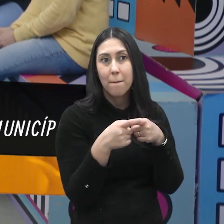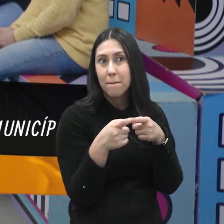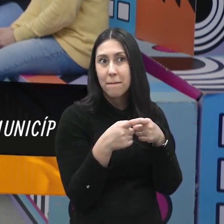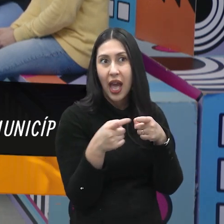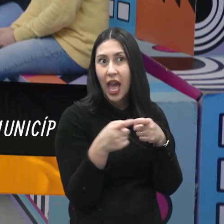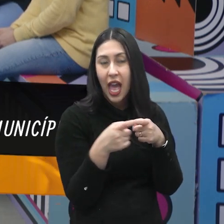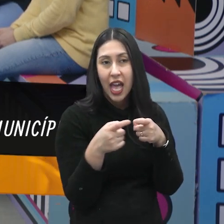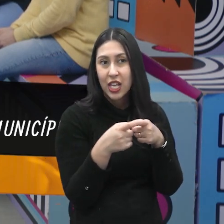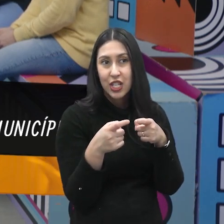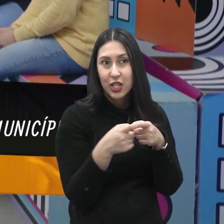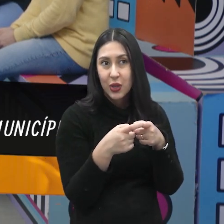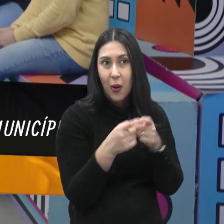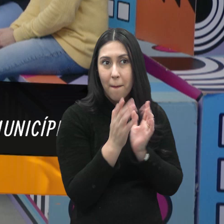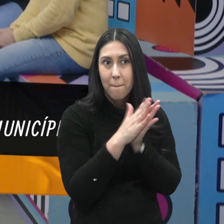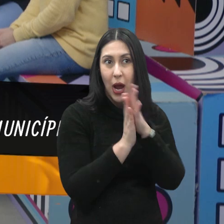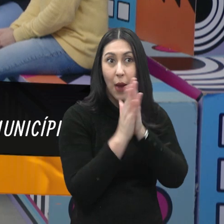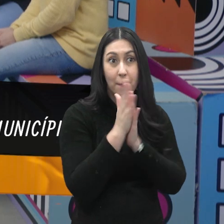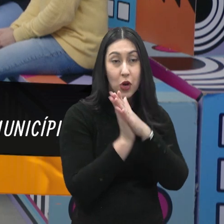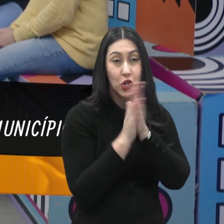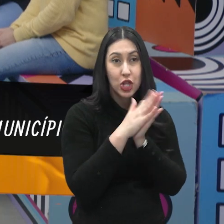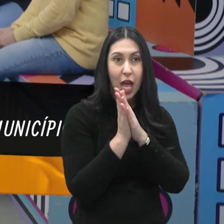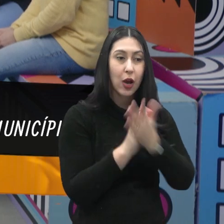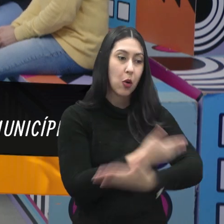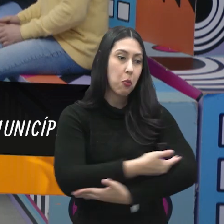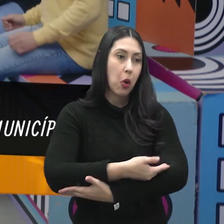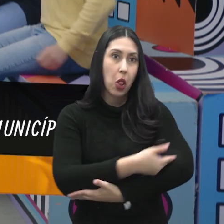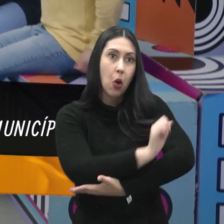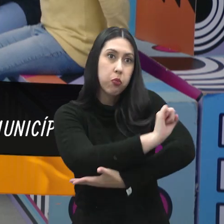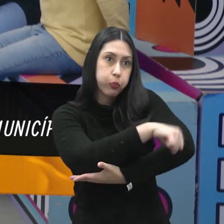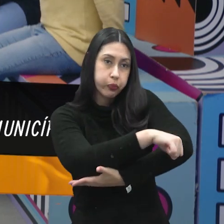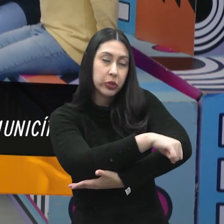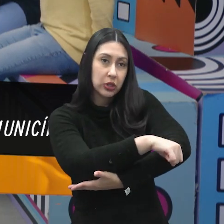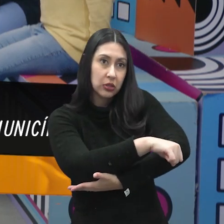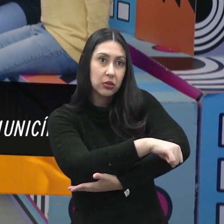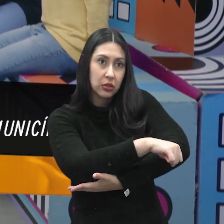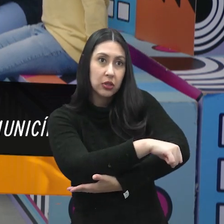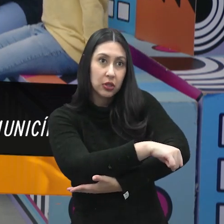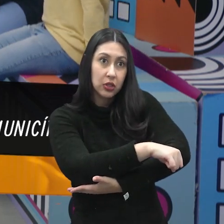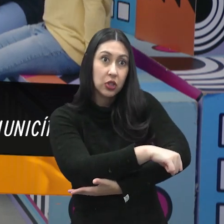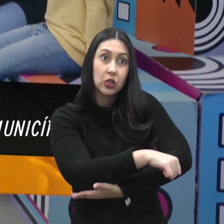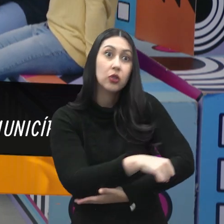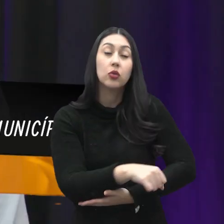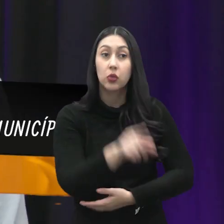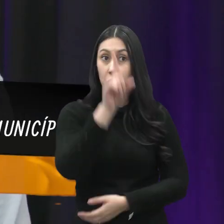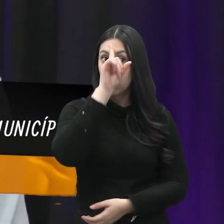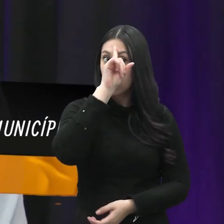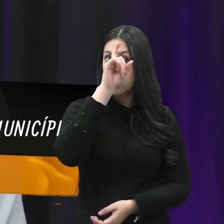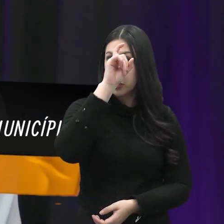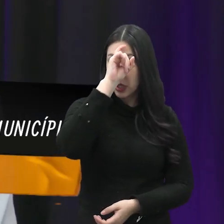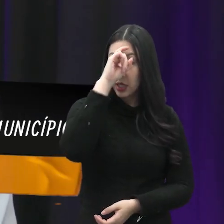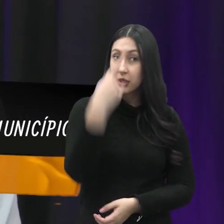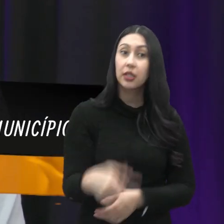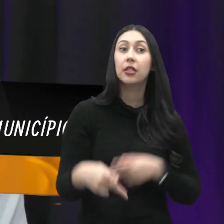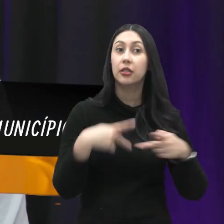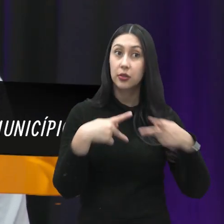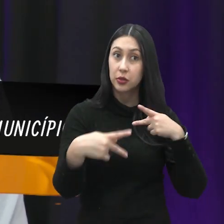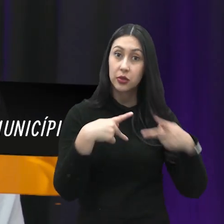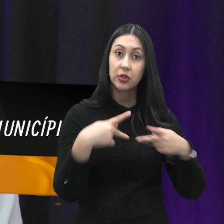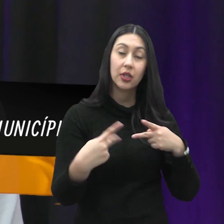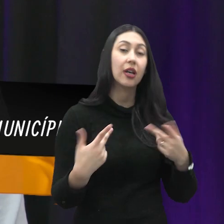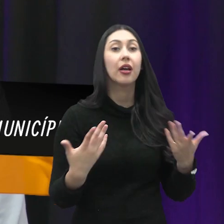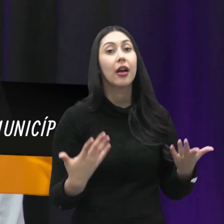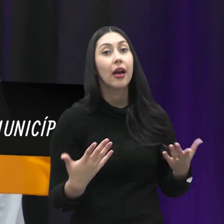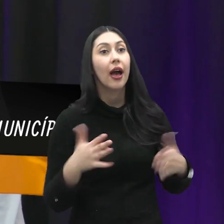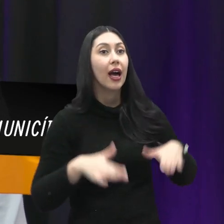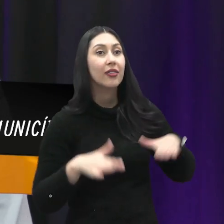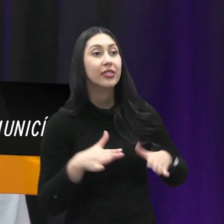a bonecos hiperrealistas, né? Bonecos que a gente chama tipicamente de bebês reborn, né? Em espaços públicos aqui no município de São José dos Campos. Certo. Aquela